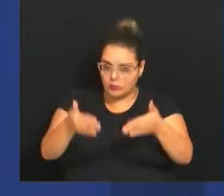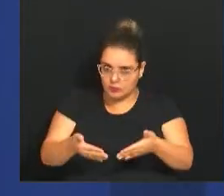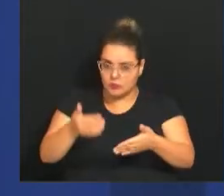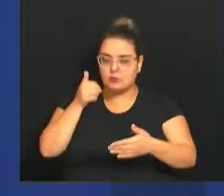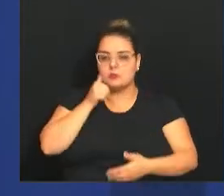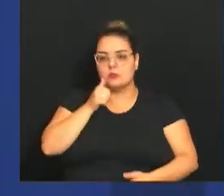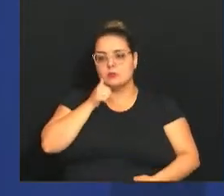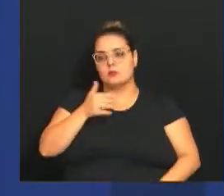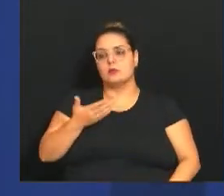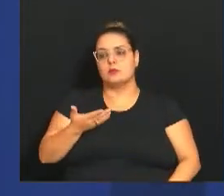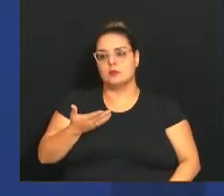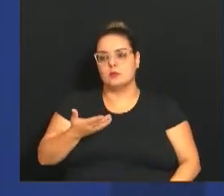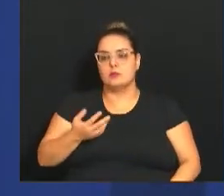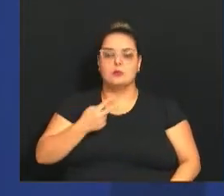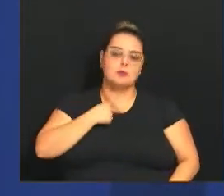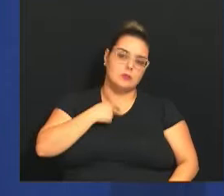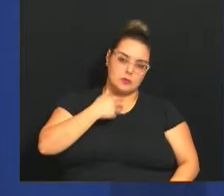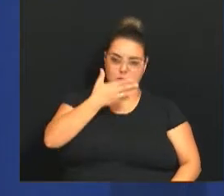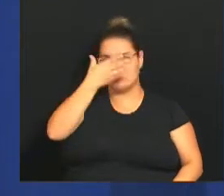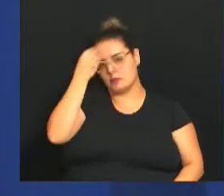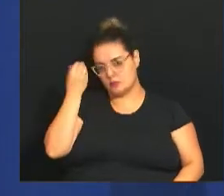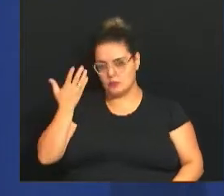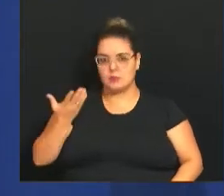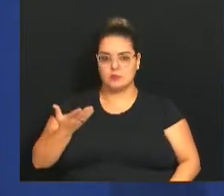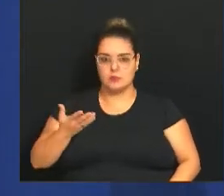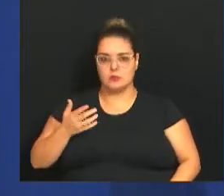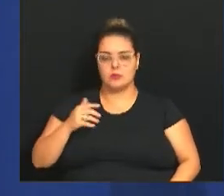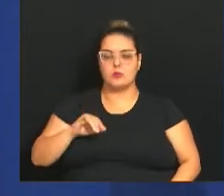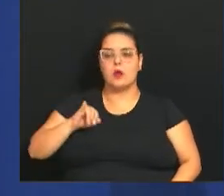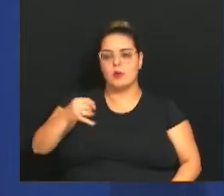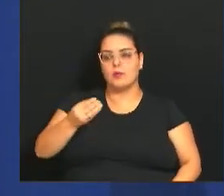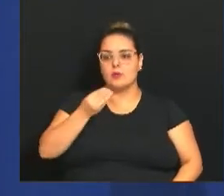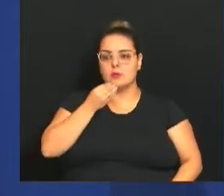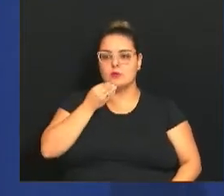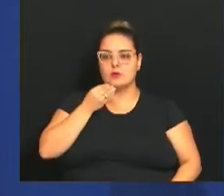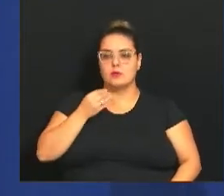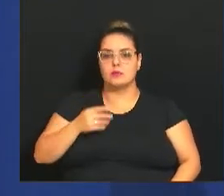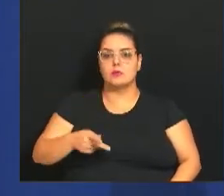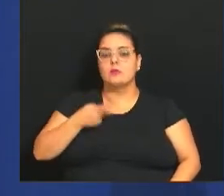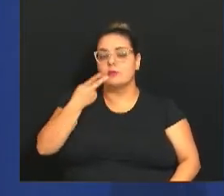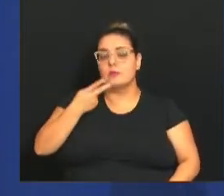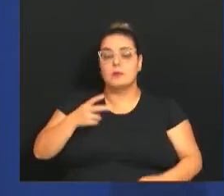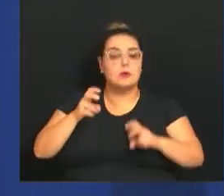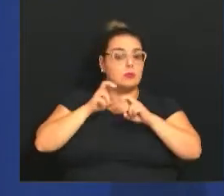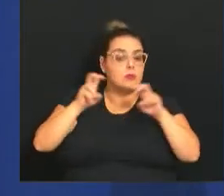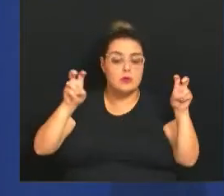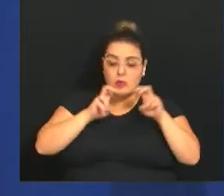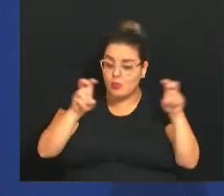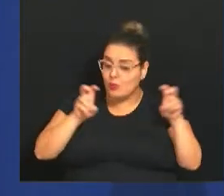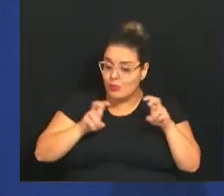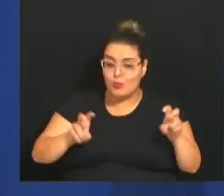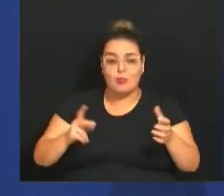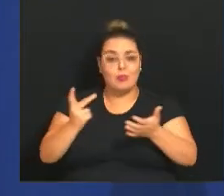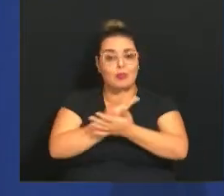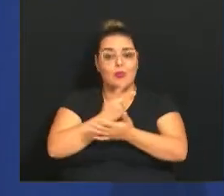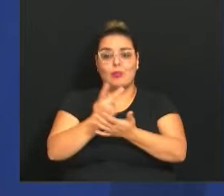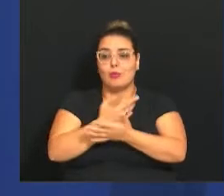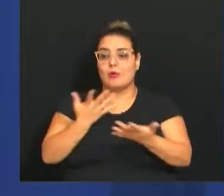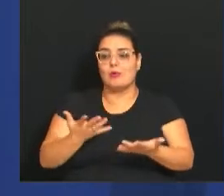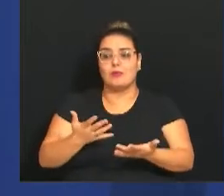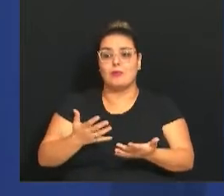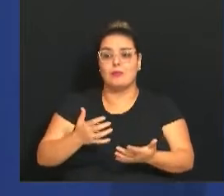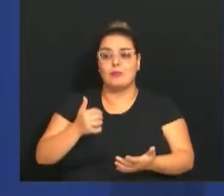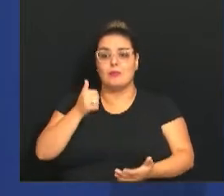pode esquecer disso, então a gente está aproveitando esse mês para falar do que é mais gritante agora, que é justamente o assassinato